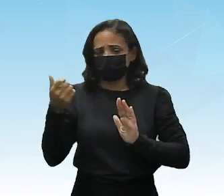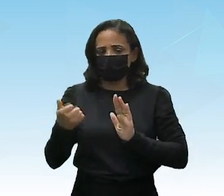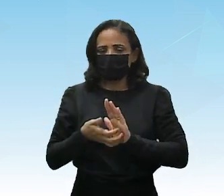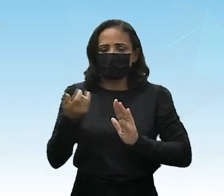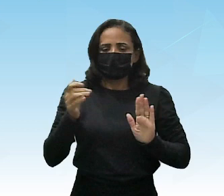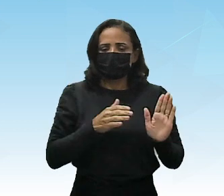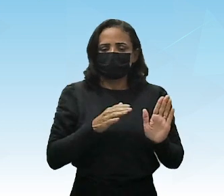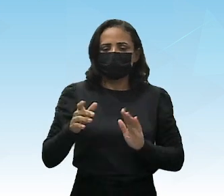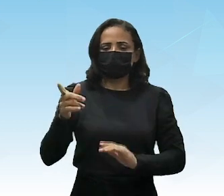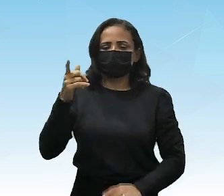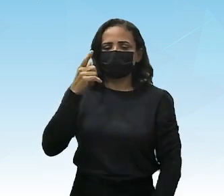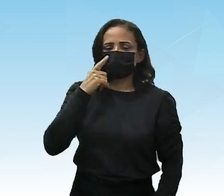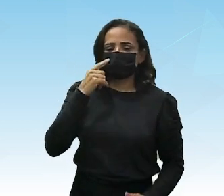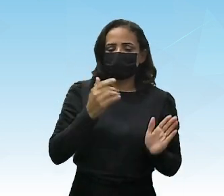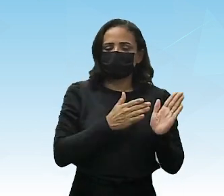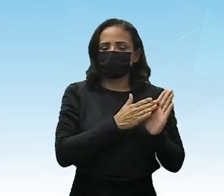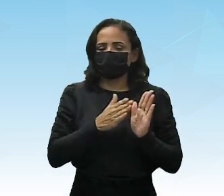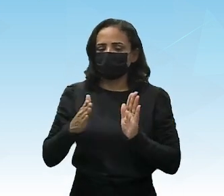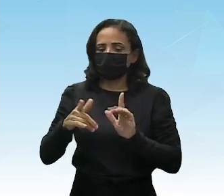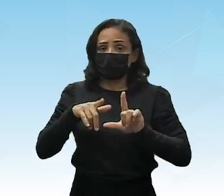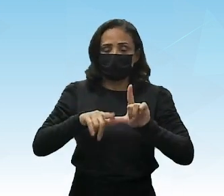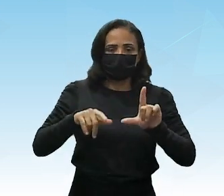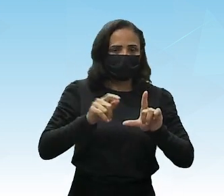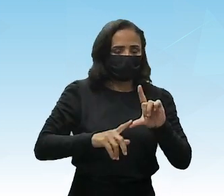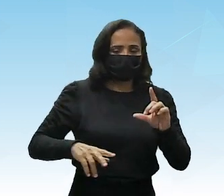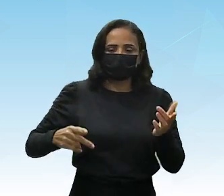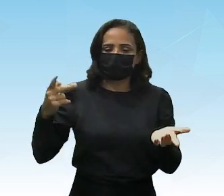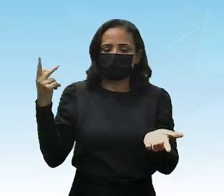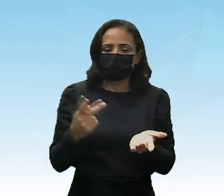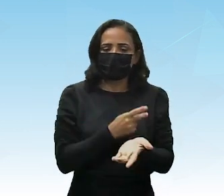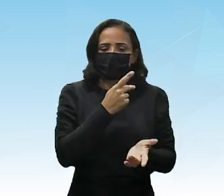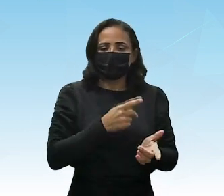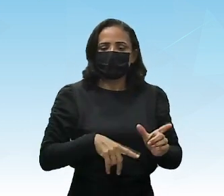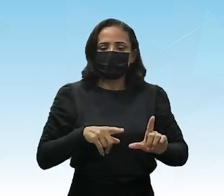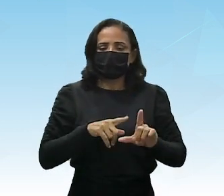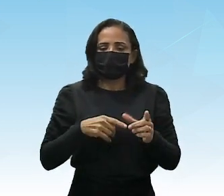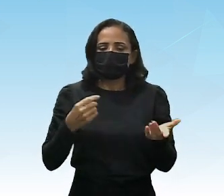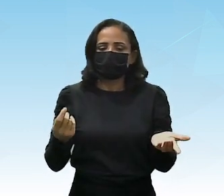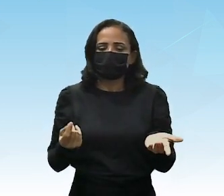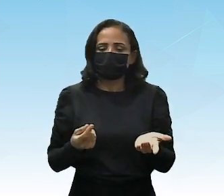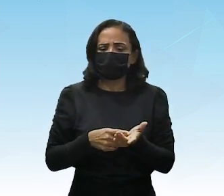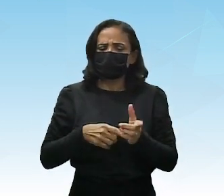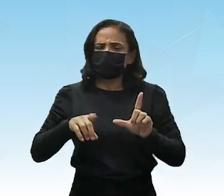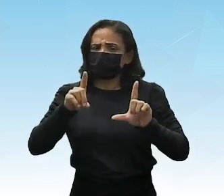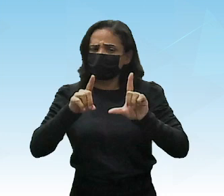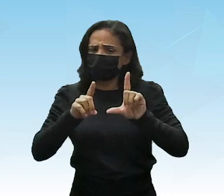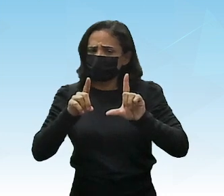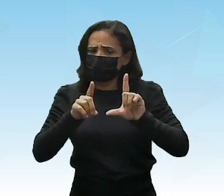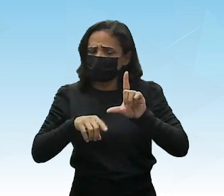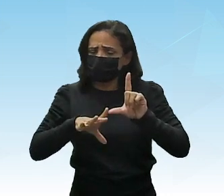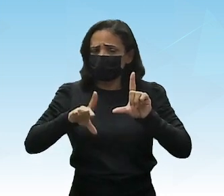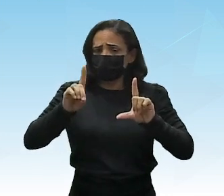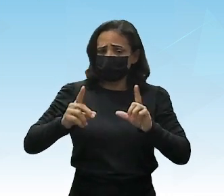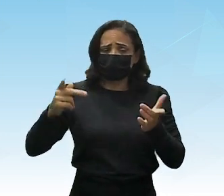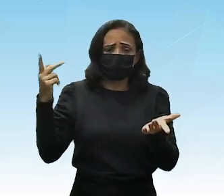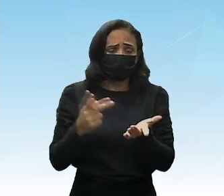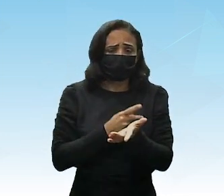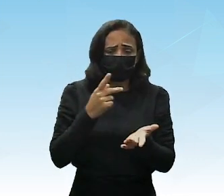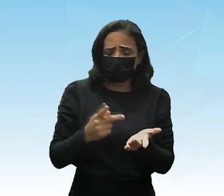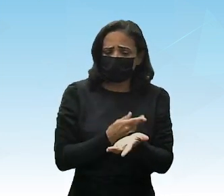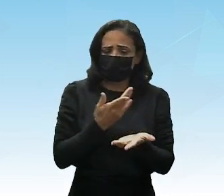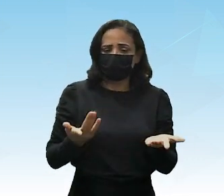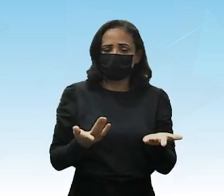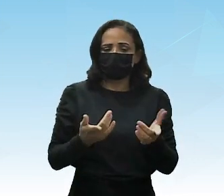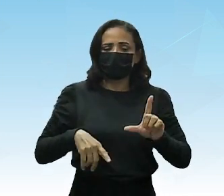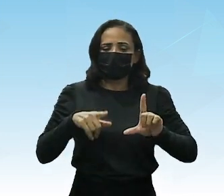dos primeiros consumidores, não é. E peixes herbívoros é o que come a alga, está bem pertinho do produtor.